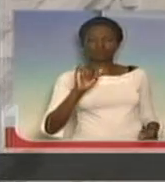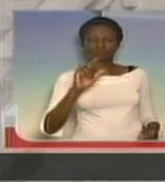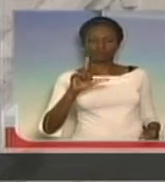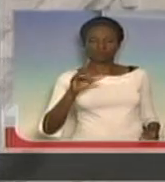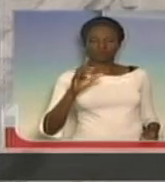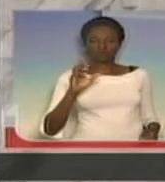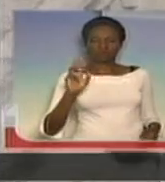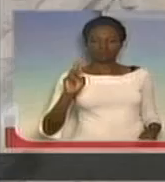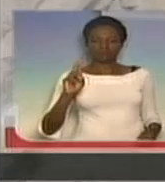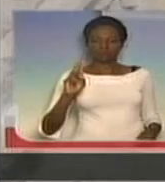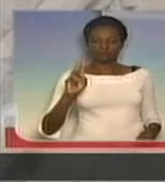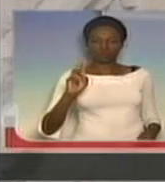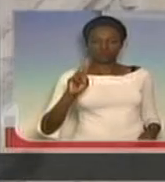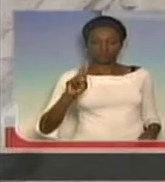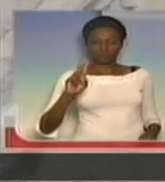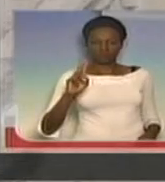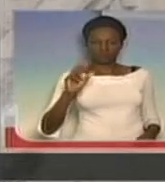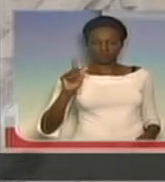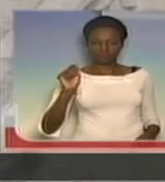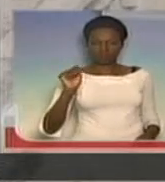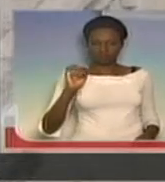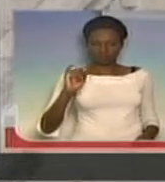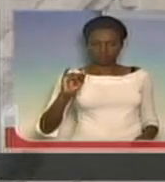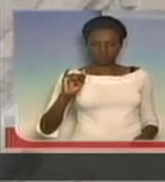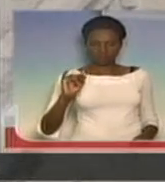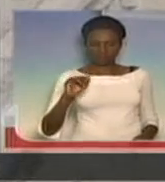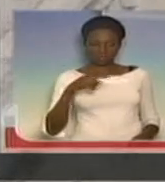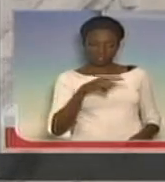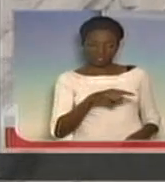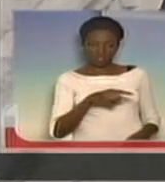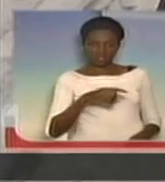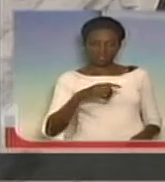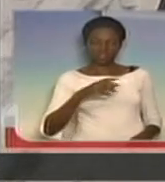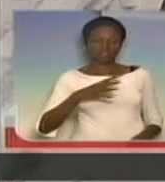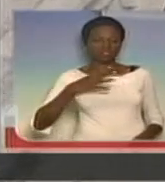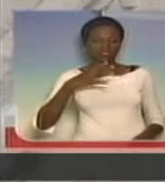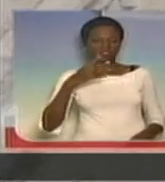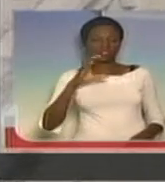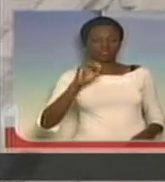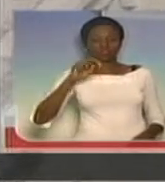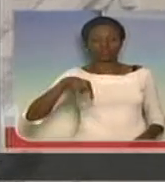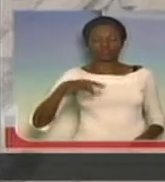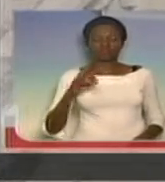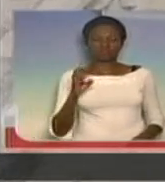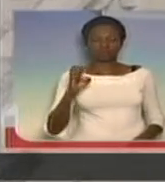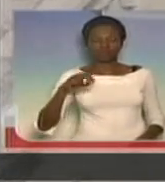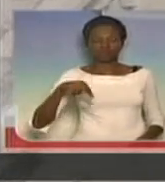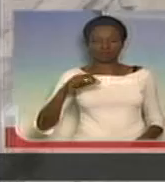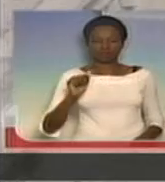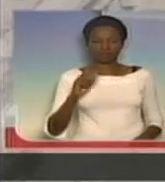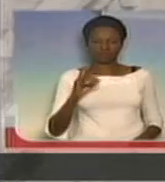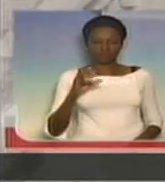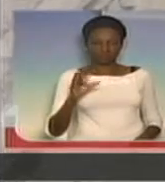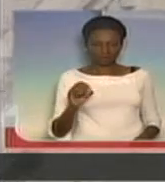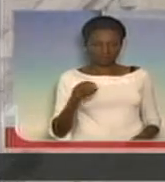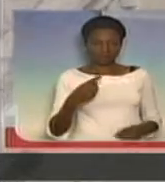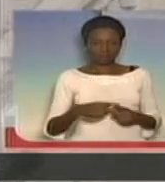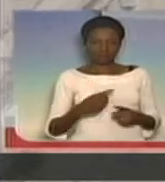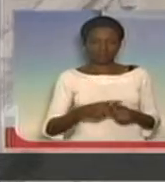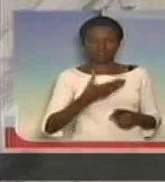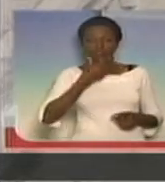está condenado por matar o pai e a madrasta. Esse cidadão, ele foi condenado